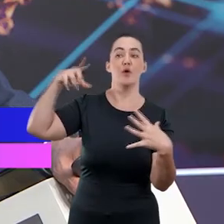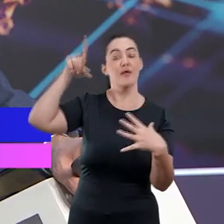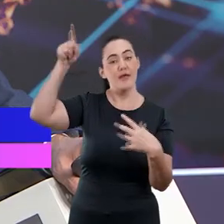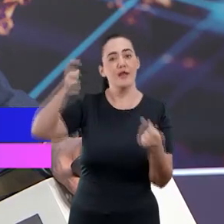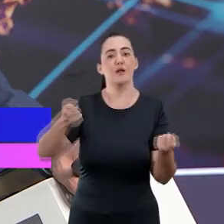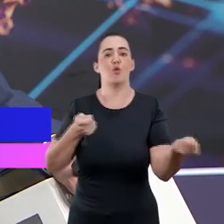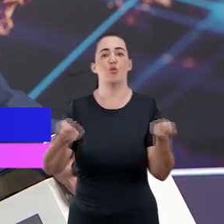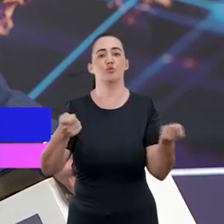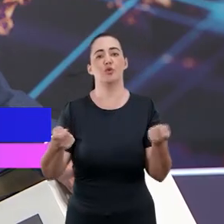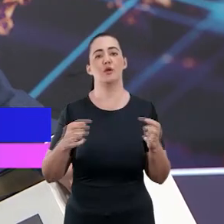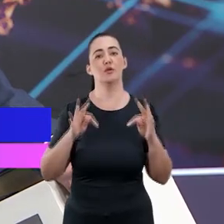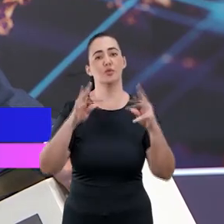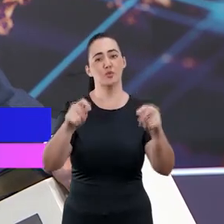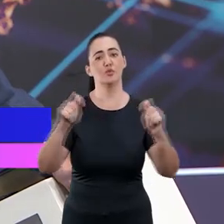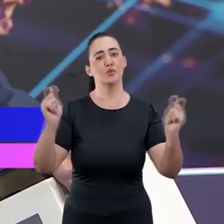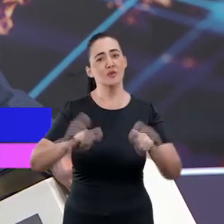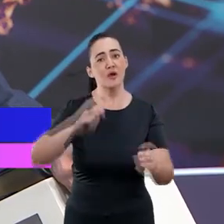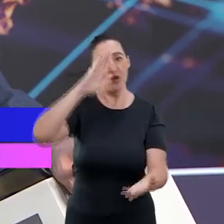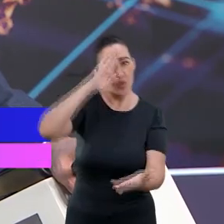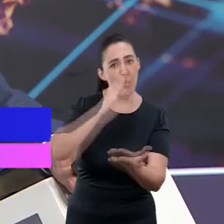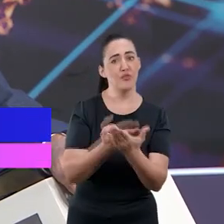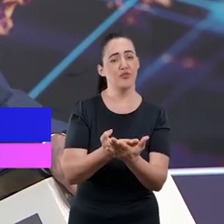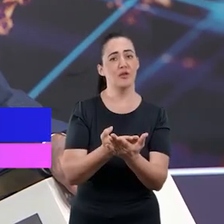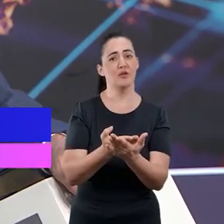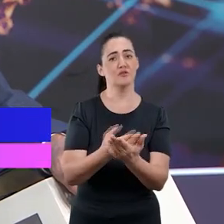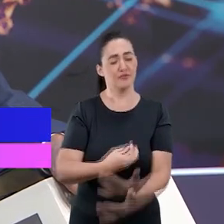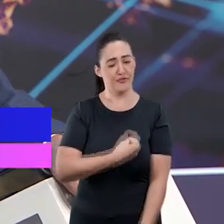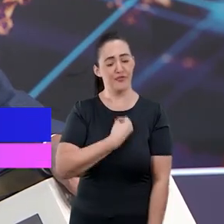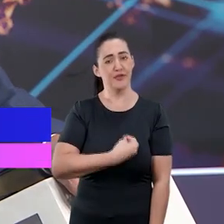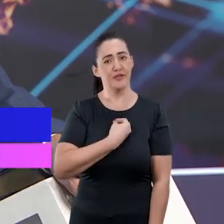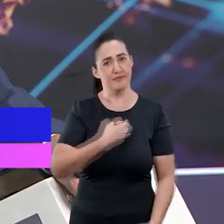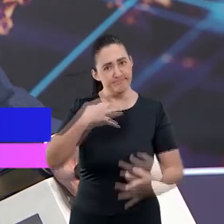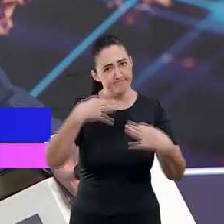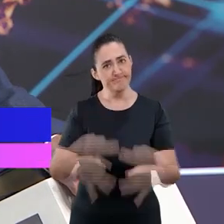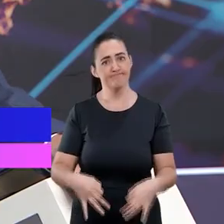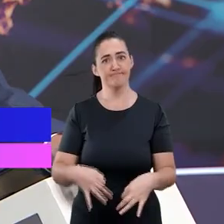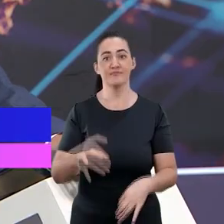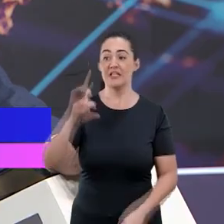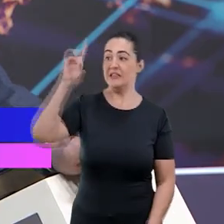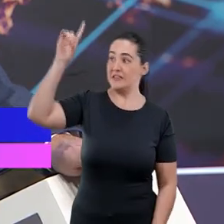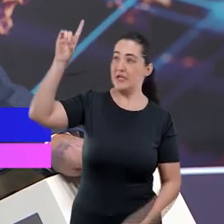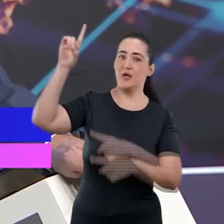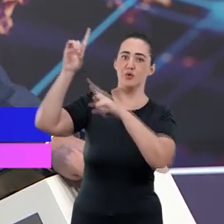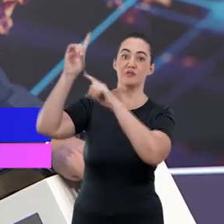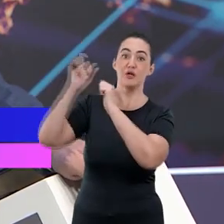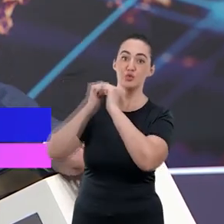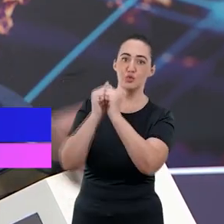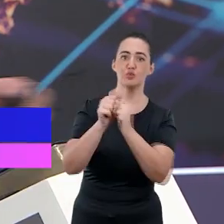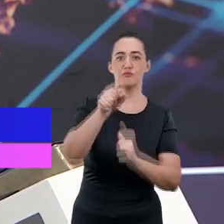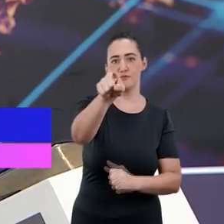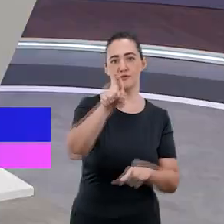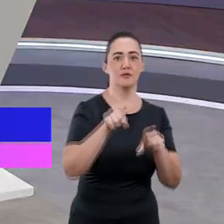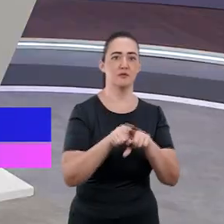nisso, ande com esta certeza, porque Deus anda também do seu lado.